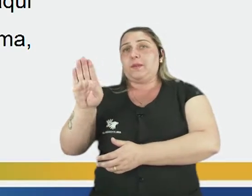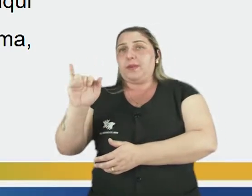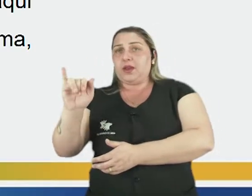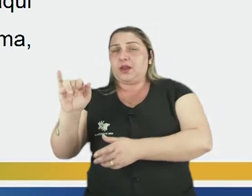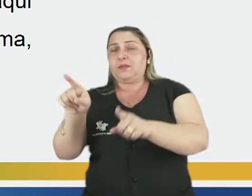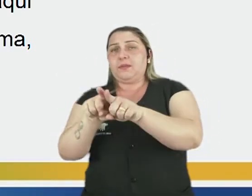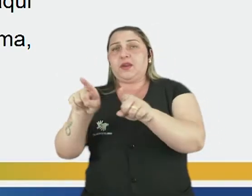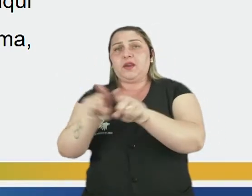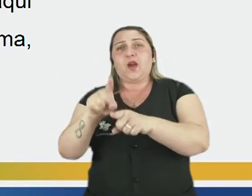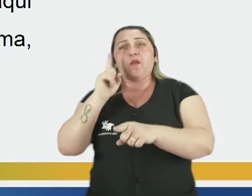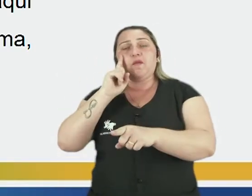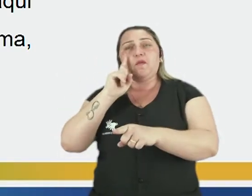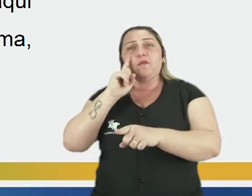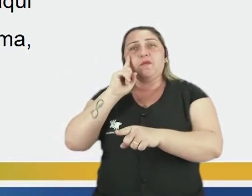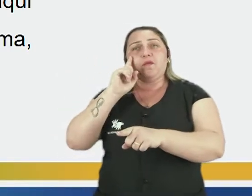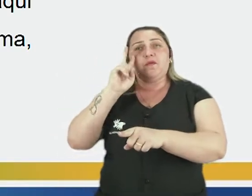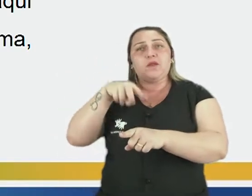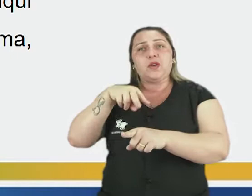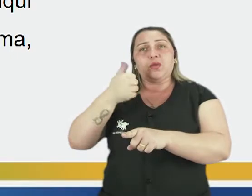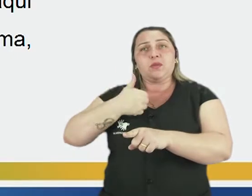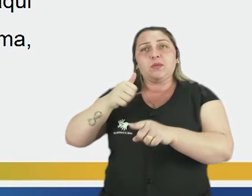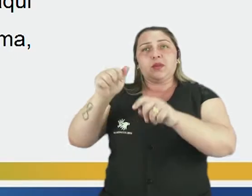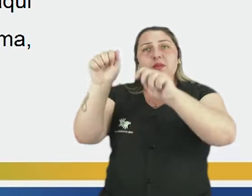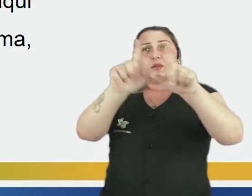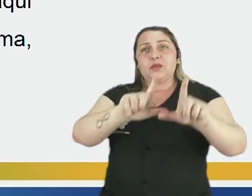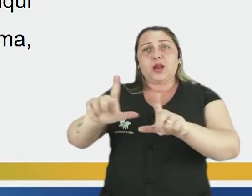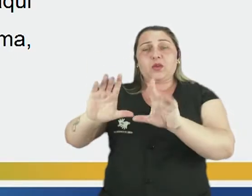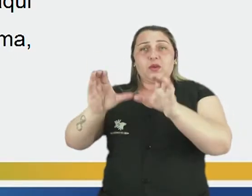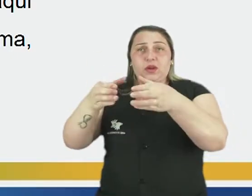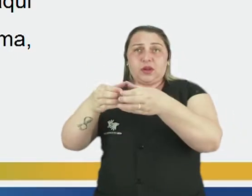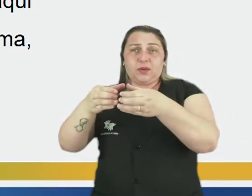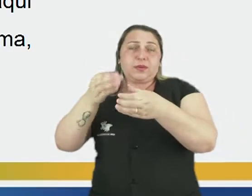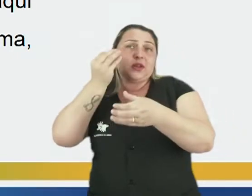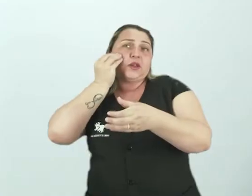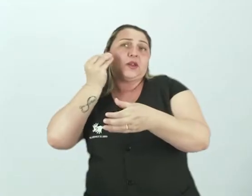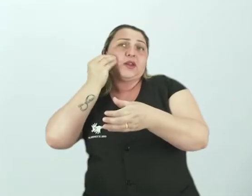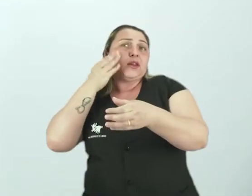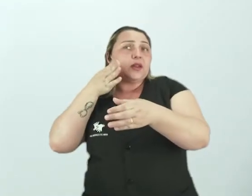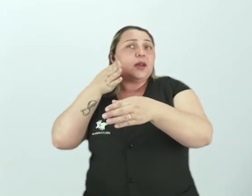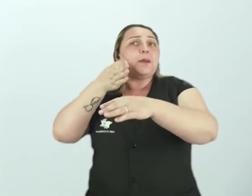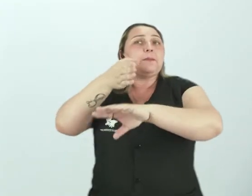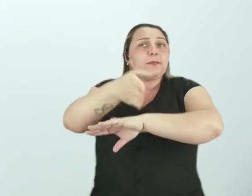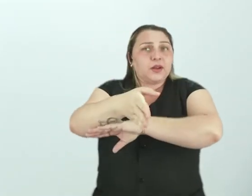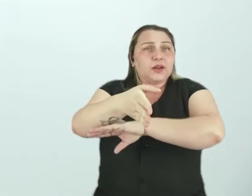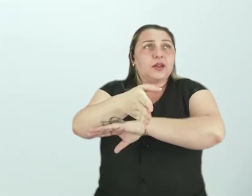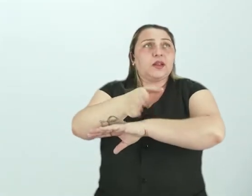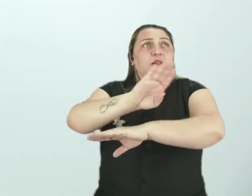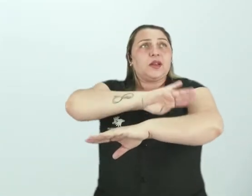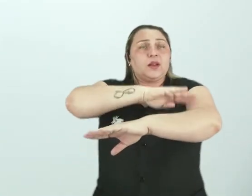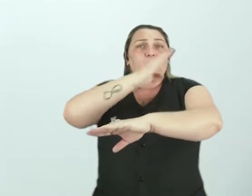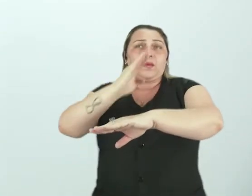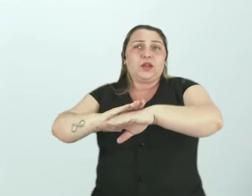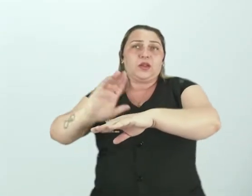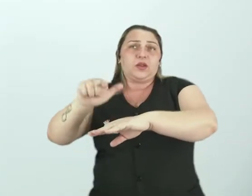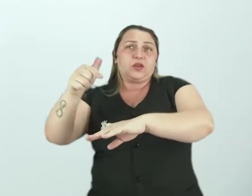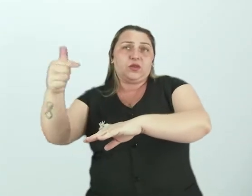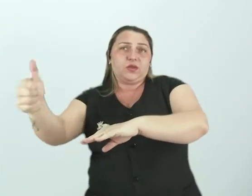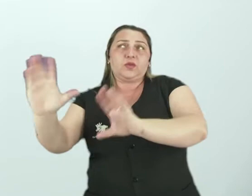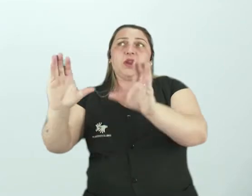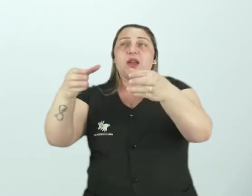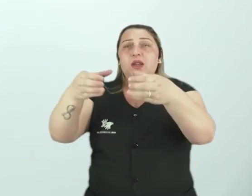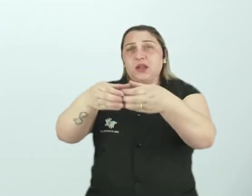viu no primeiro slide, quando uma equipe tenta invadir a quadra adversária ou a